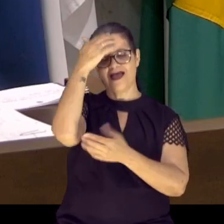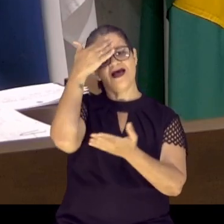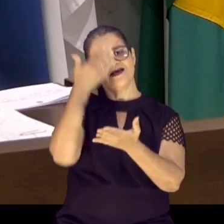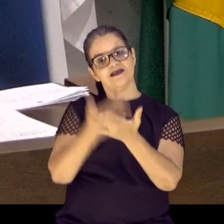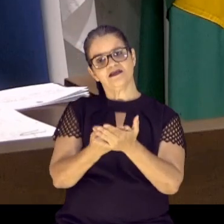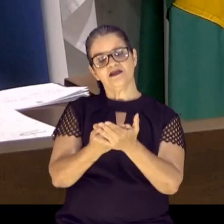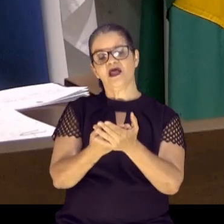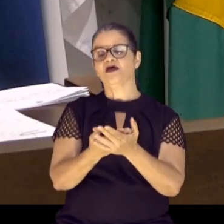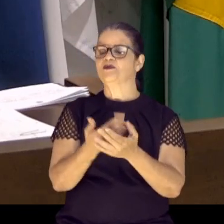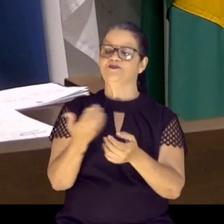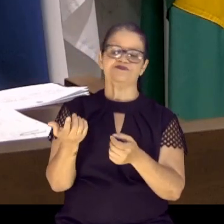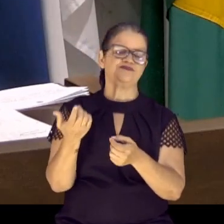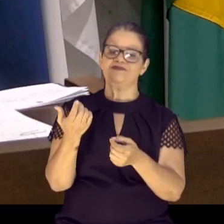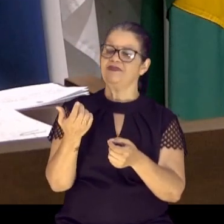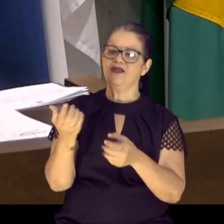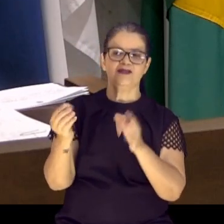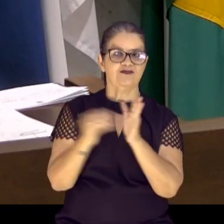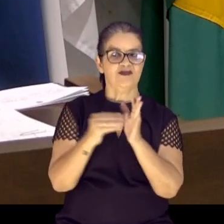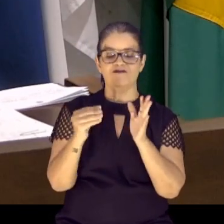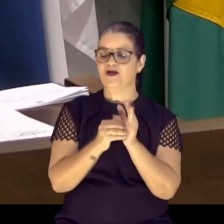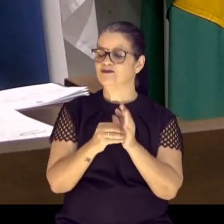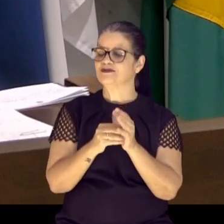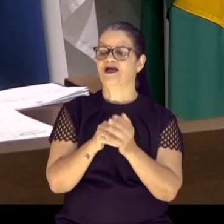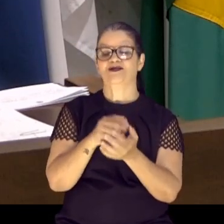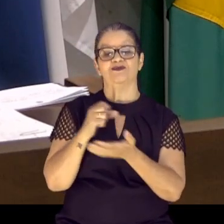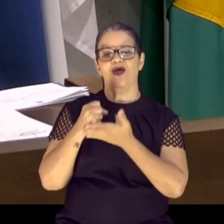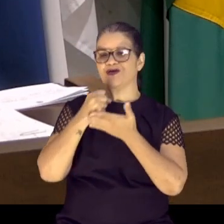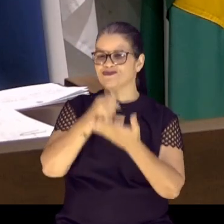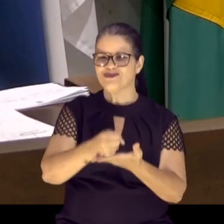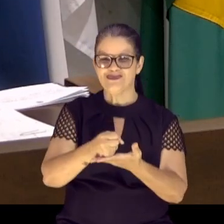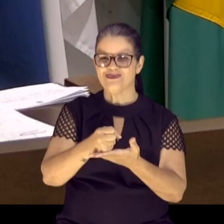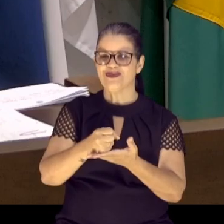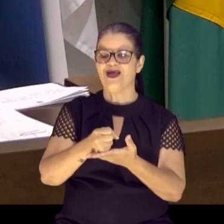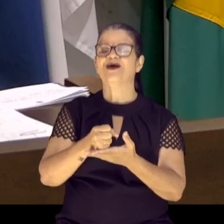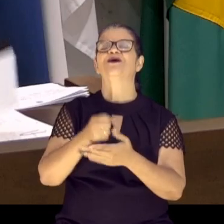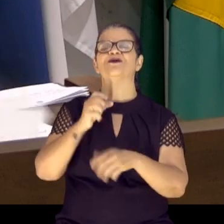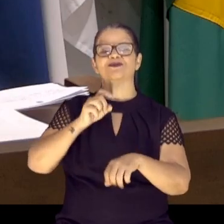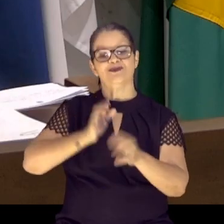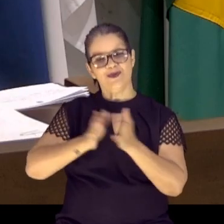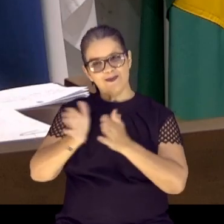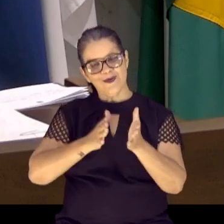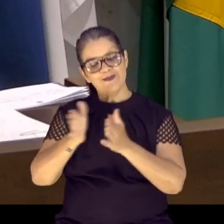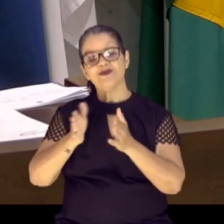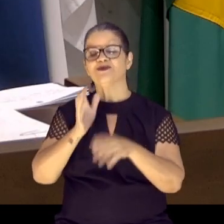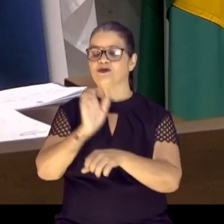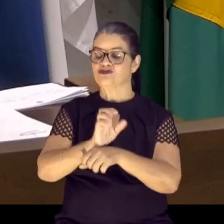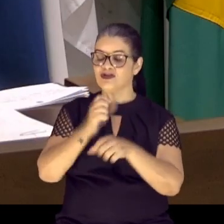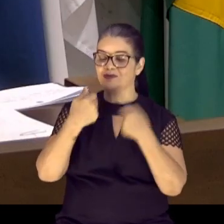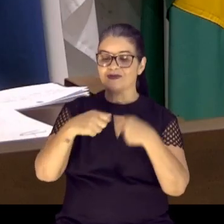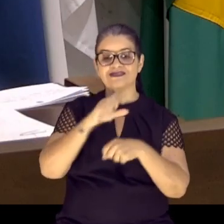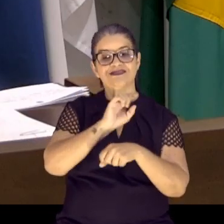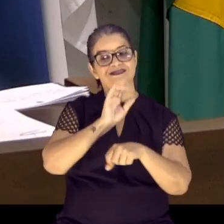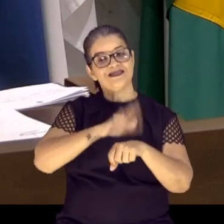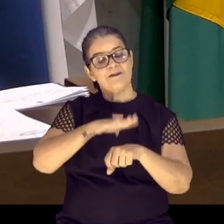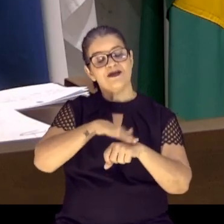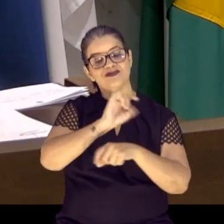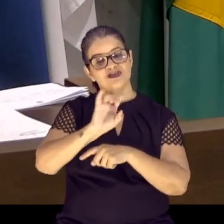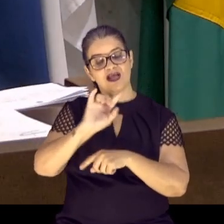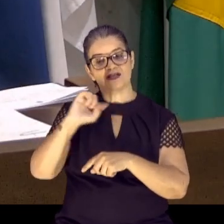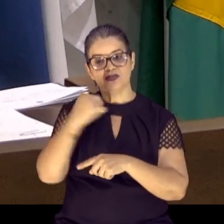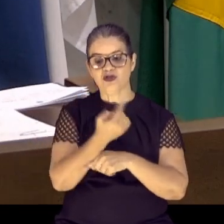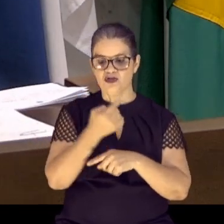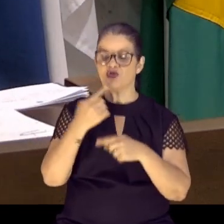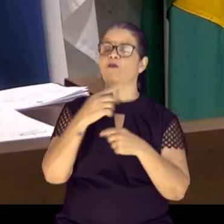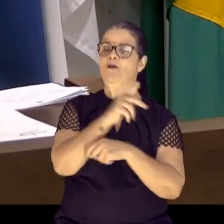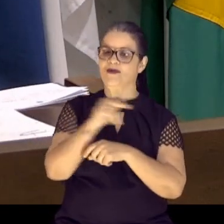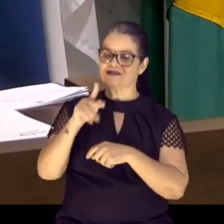a Pernambuco e ao PSB no momento em que nosso Estado mais precisa de cada um de nós. Como presidente estadual do PSB e